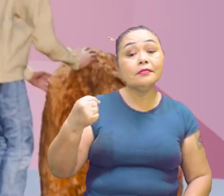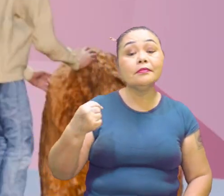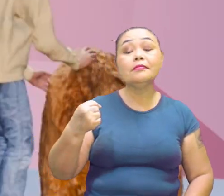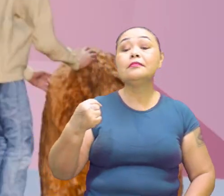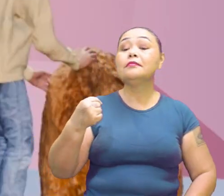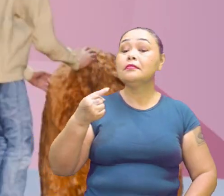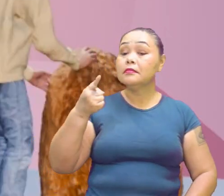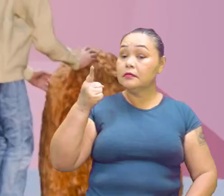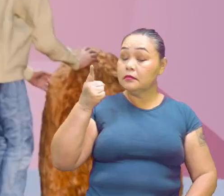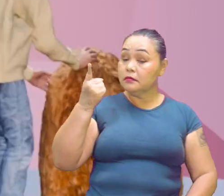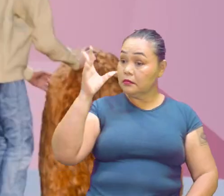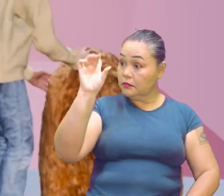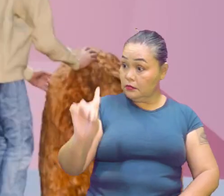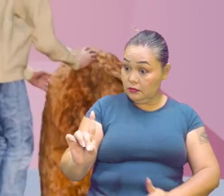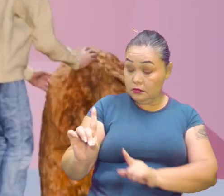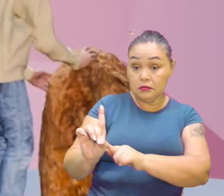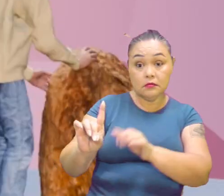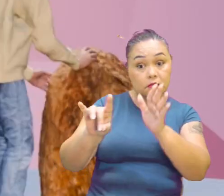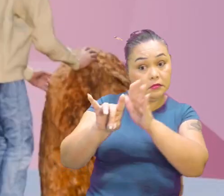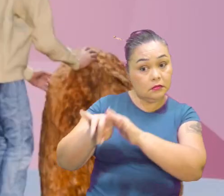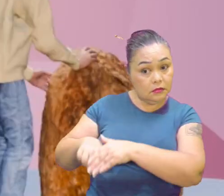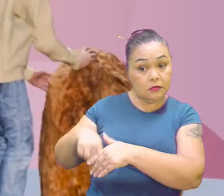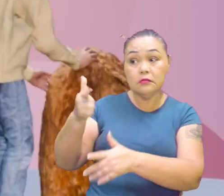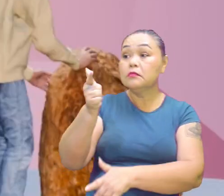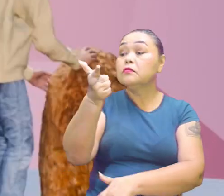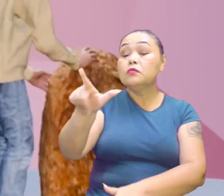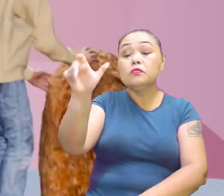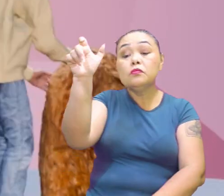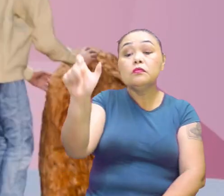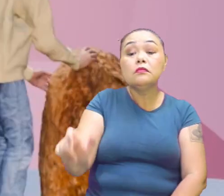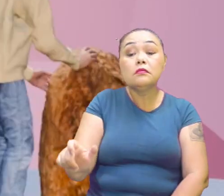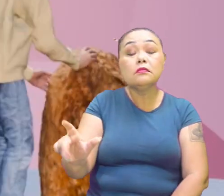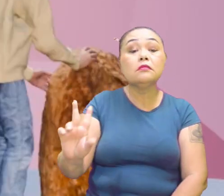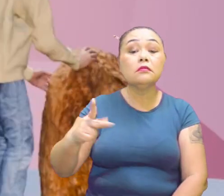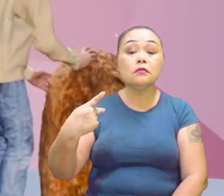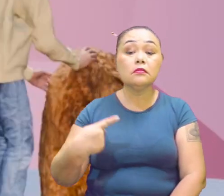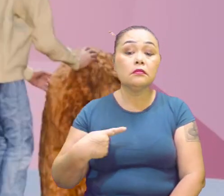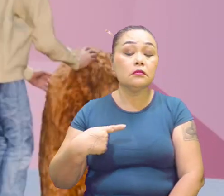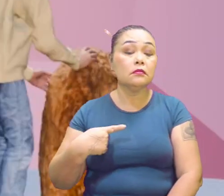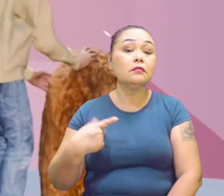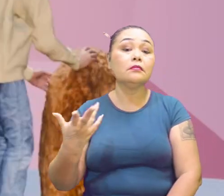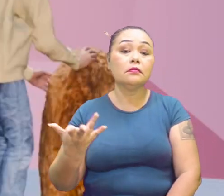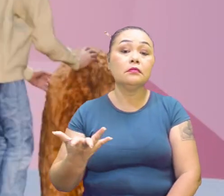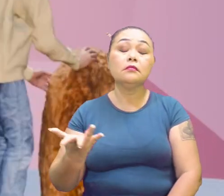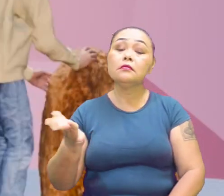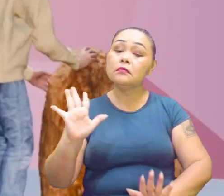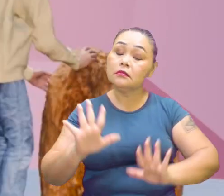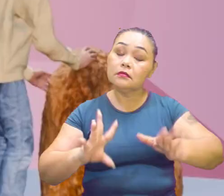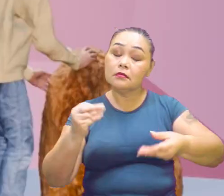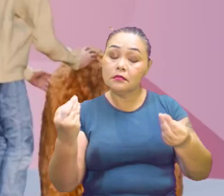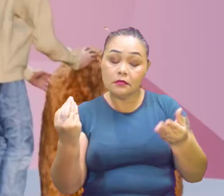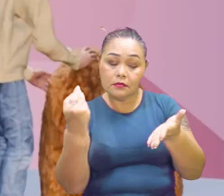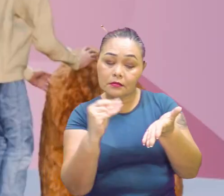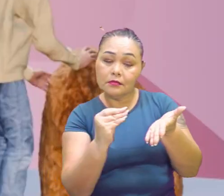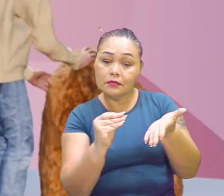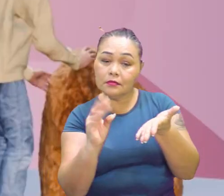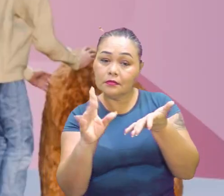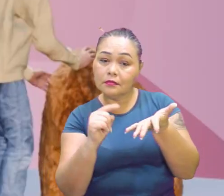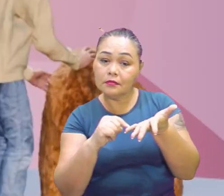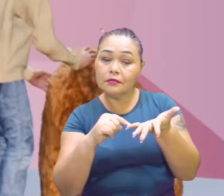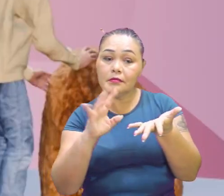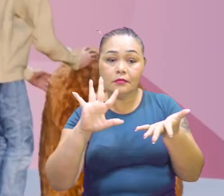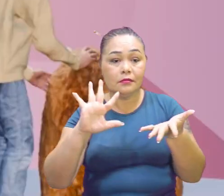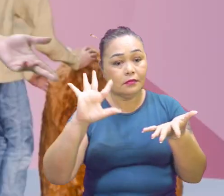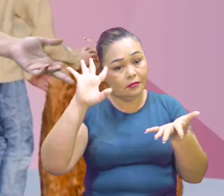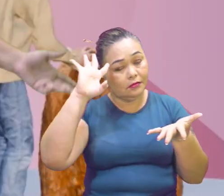ferir o direito do outro. Exato. Você não pode. Mas você pode criar diversas formas, tranquila, bacana, de trazer aí uma Mas